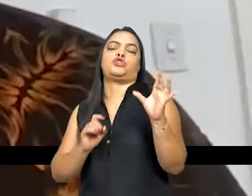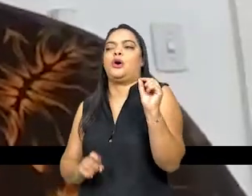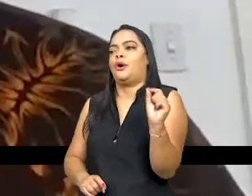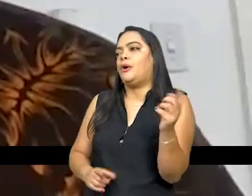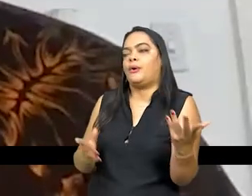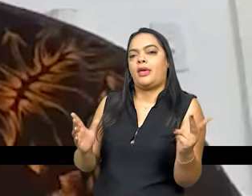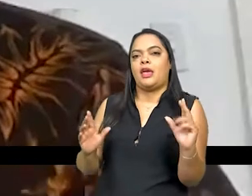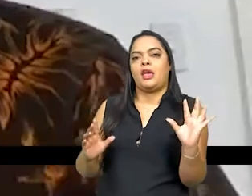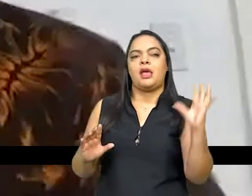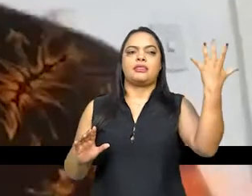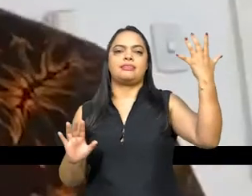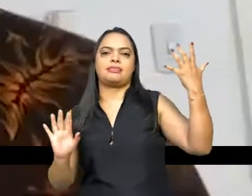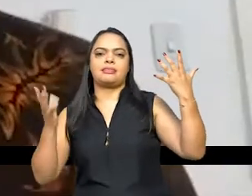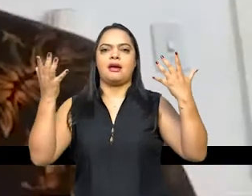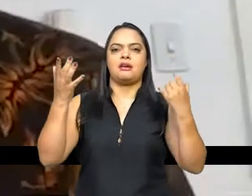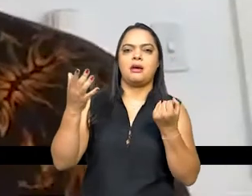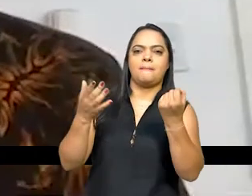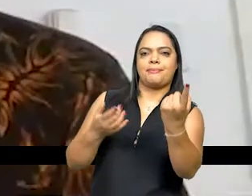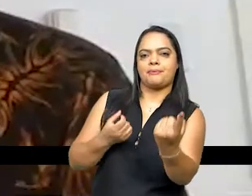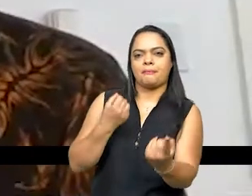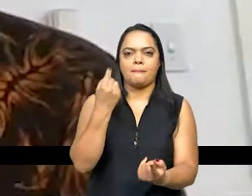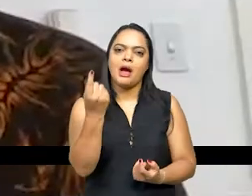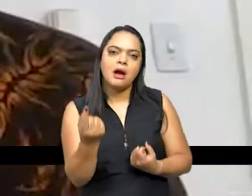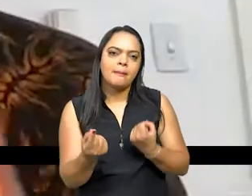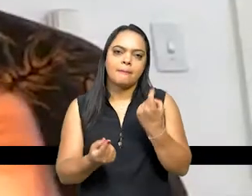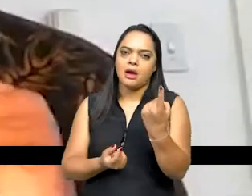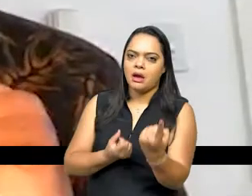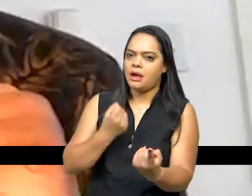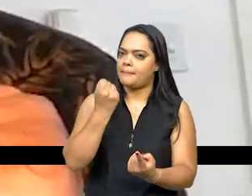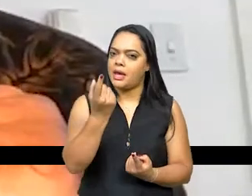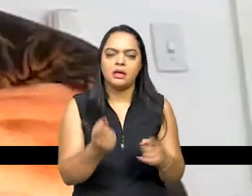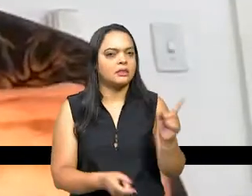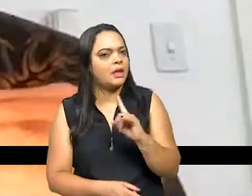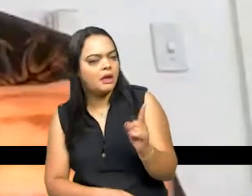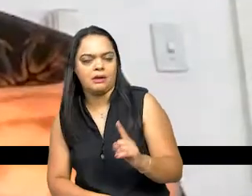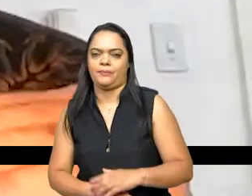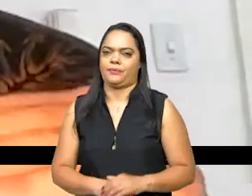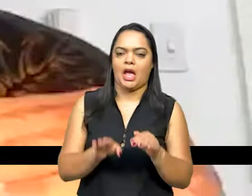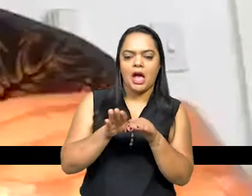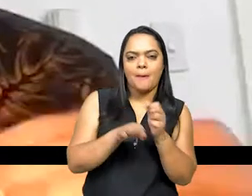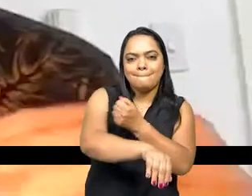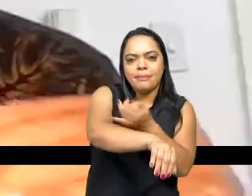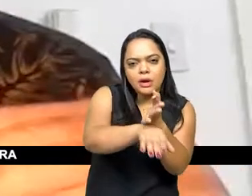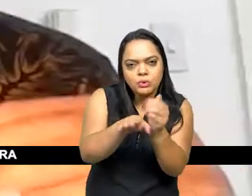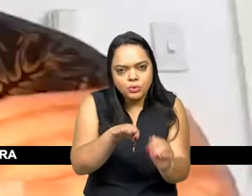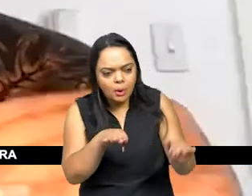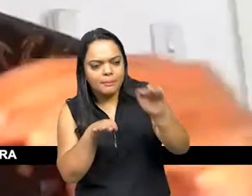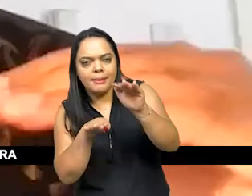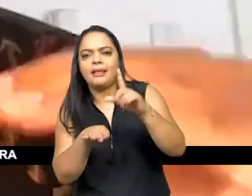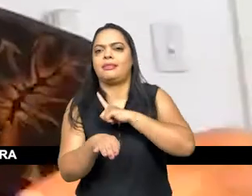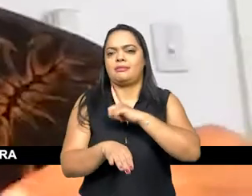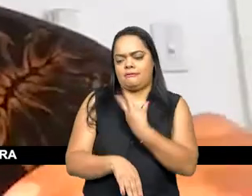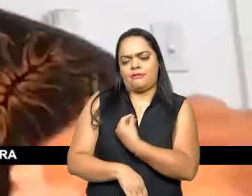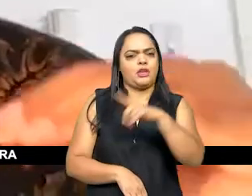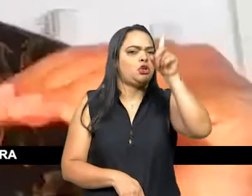mais circunstancial. A supremacia branca ela está colocada no cotidiano, no dia a dia, ela está colocada na sala de aula, ela está colocada